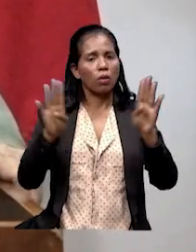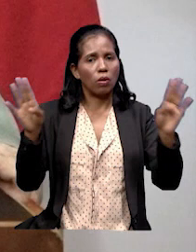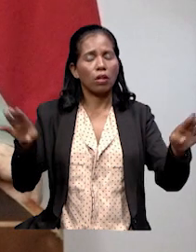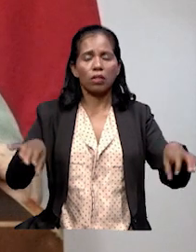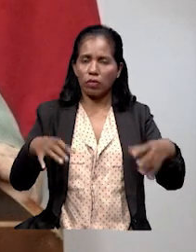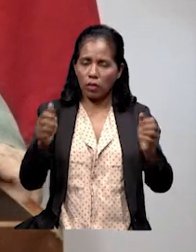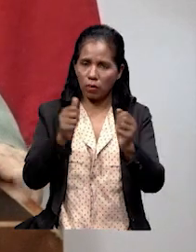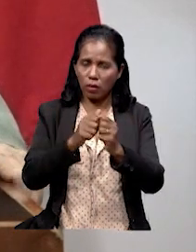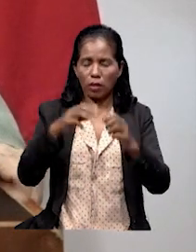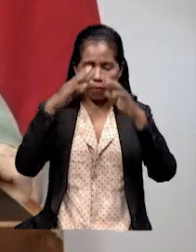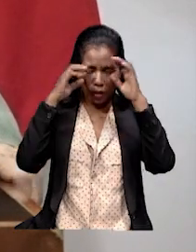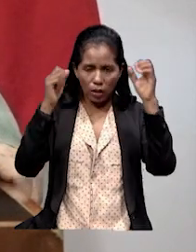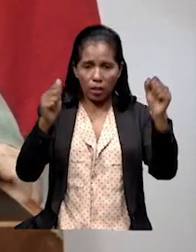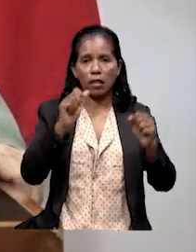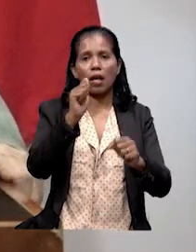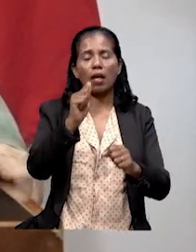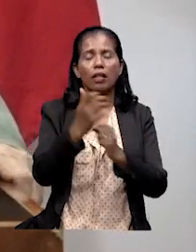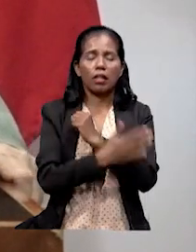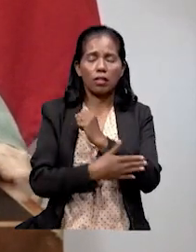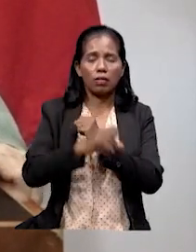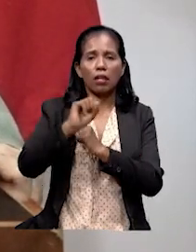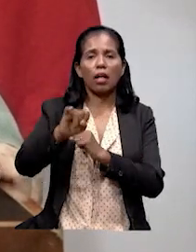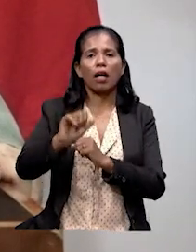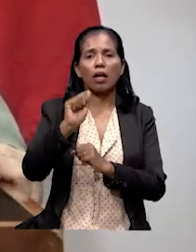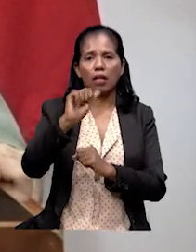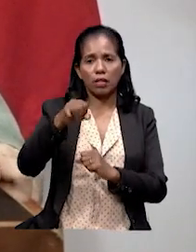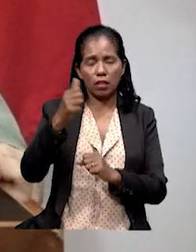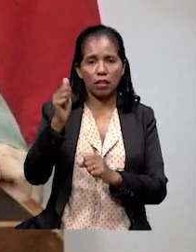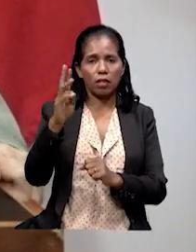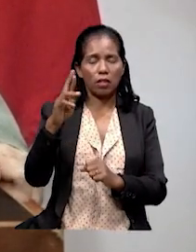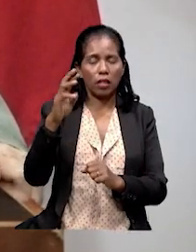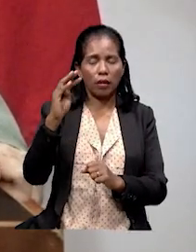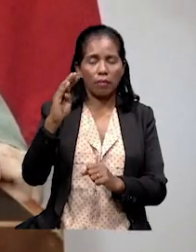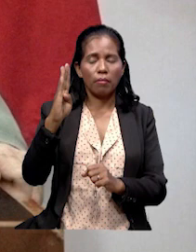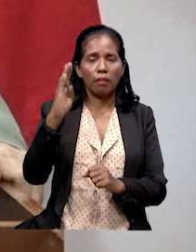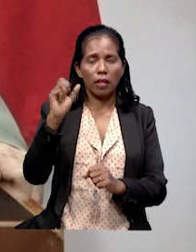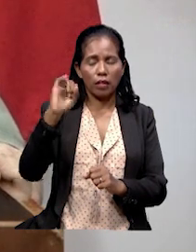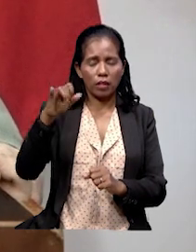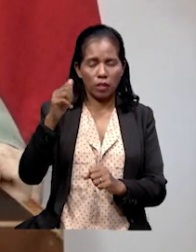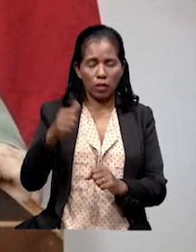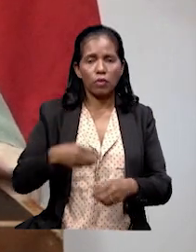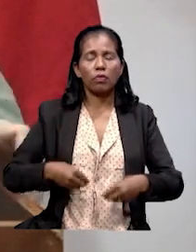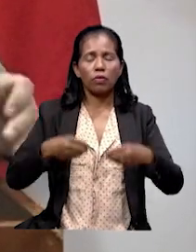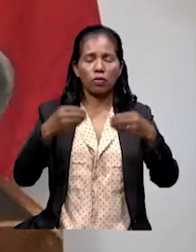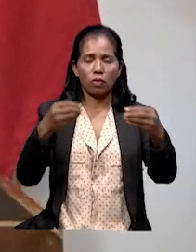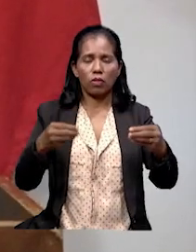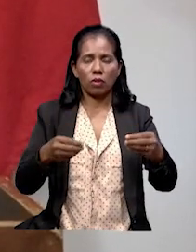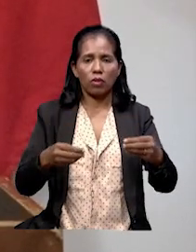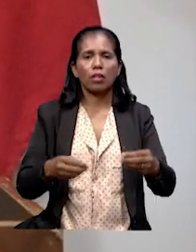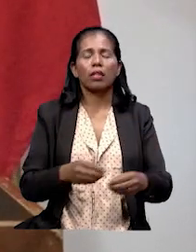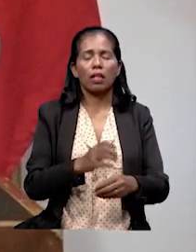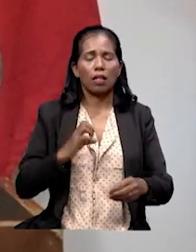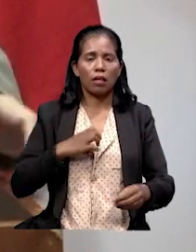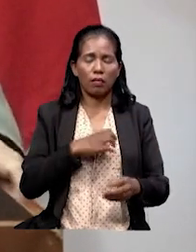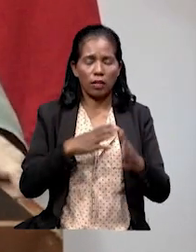Presidente da República do Azerbaijan, foi era de instrução para o embaixador a Jakarta, na Berreta Acreditação e Timor, e